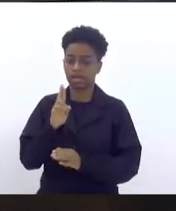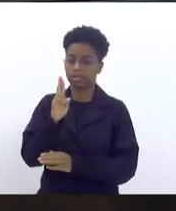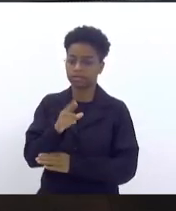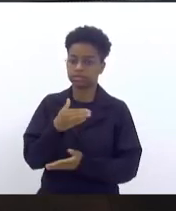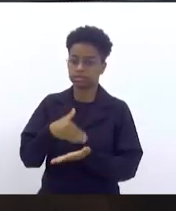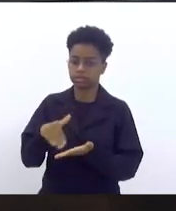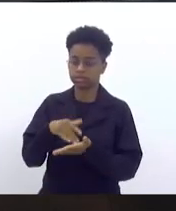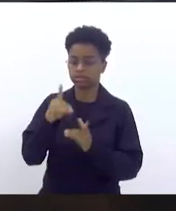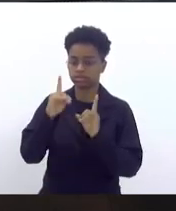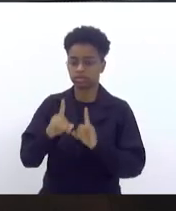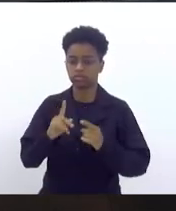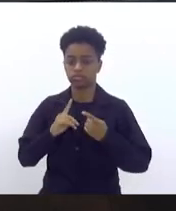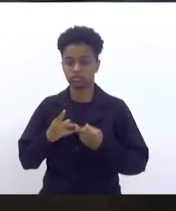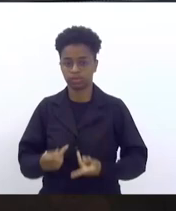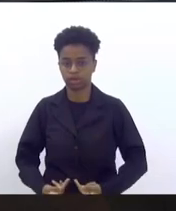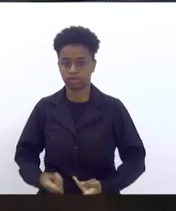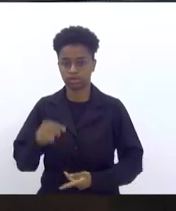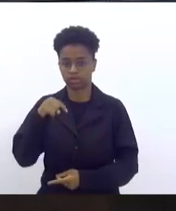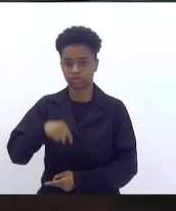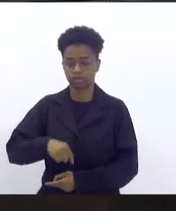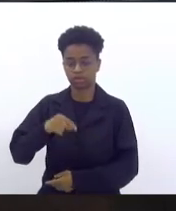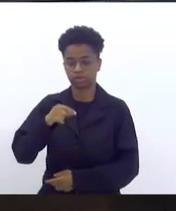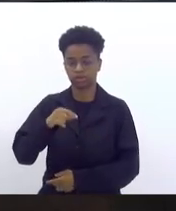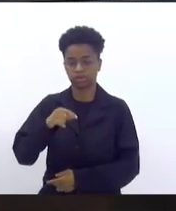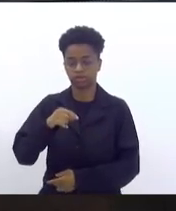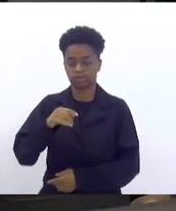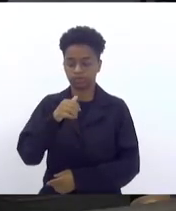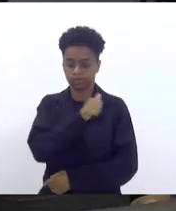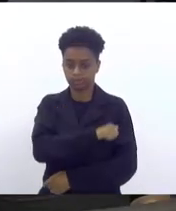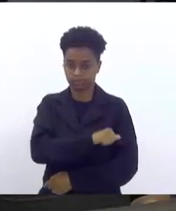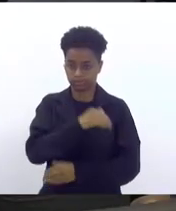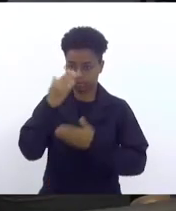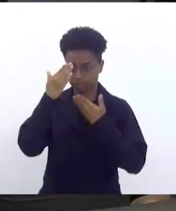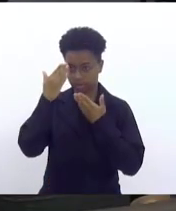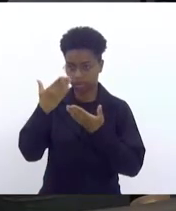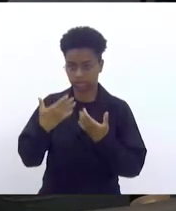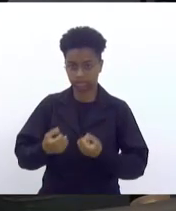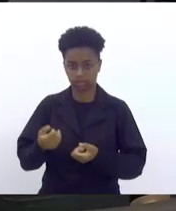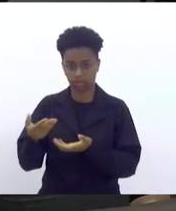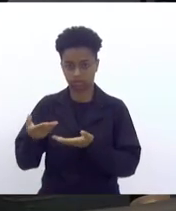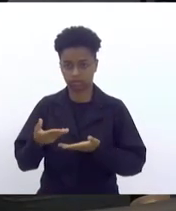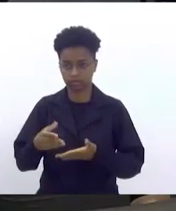direitos humanos do Estado do Rio de Janeiro muito bom dia obrigado por aceitar o nosso convite